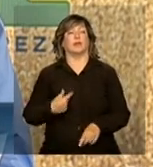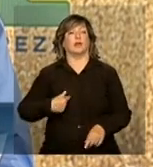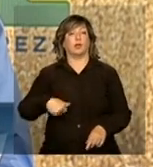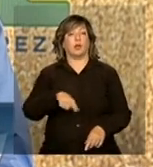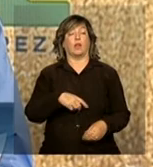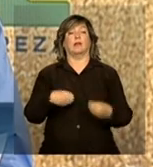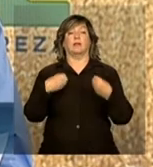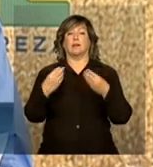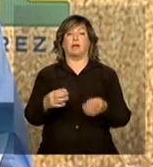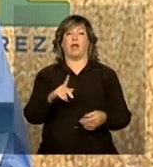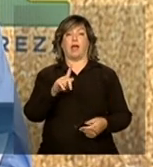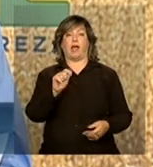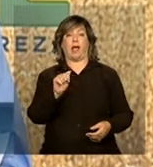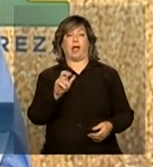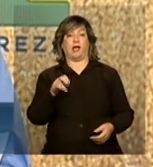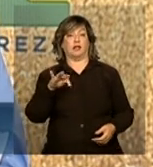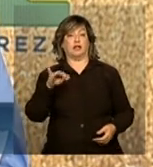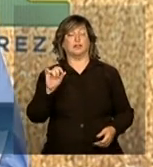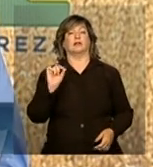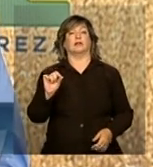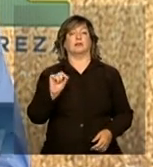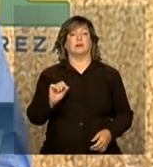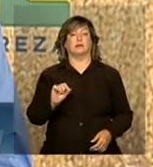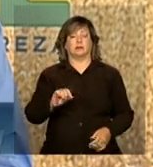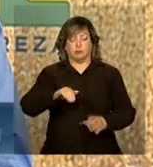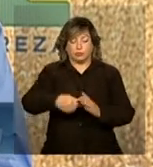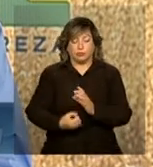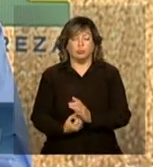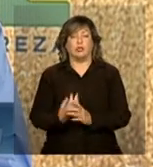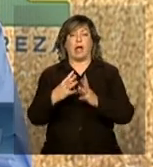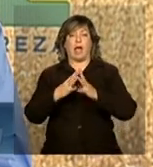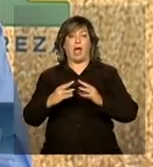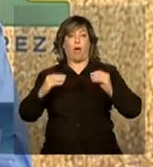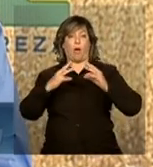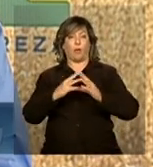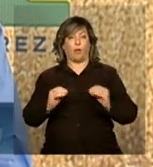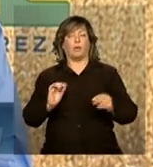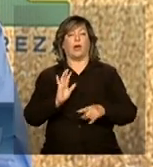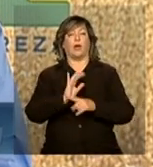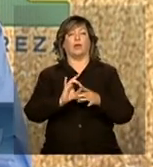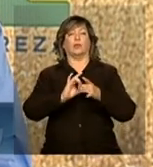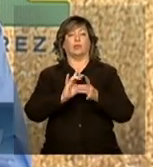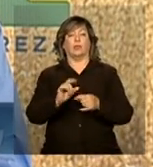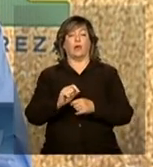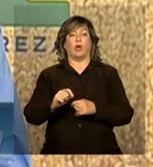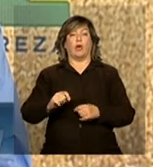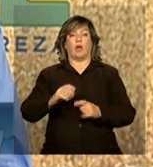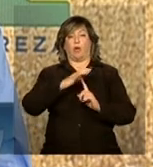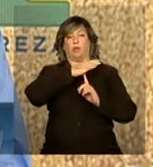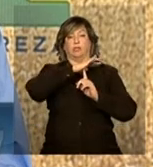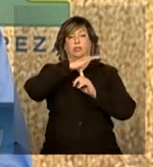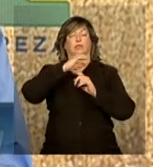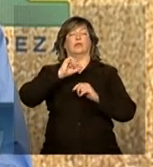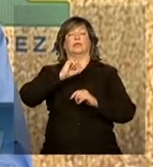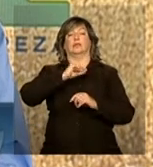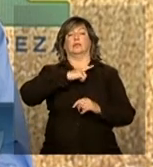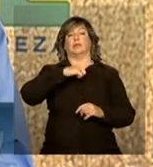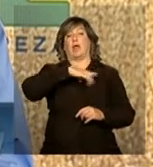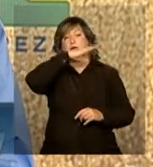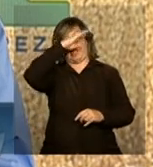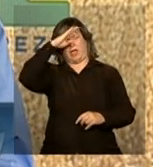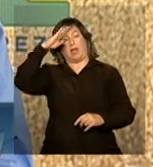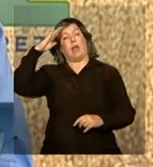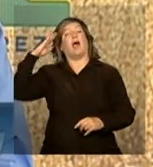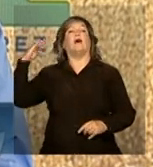Garantimos a produtividade das lavouras de algodão ao autorizarmos por mais um ano a pulverização aérea para controle de pragas nessa